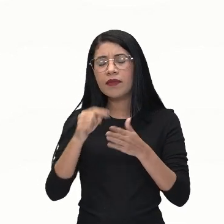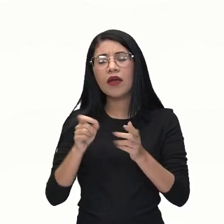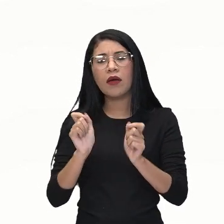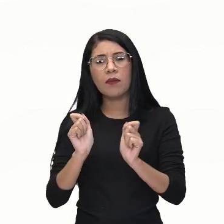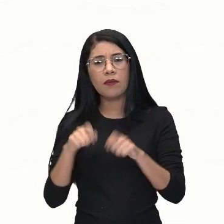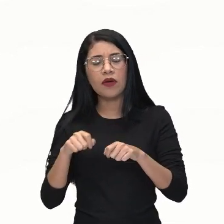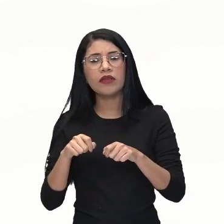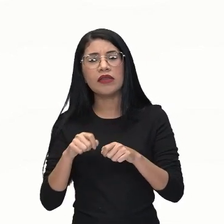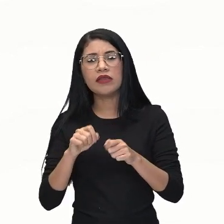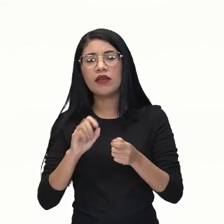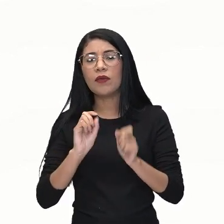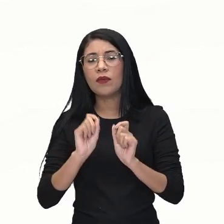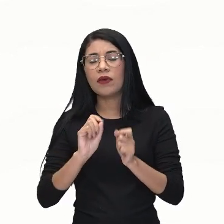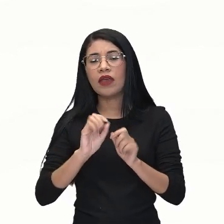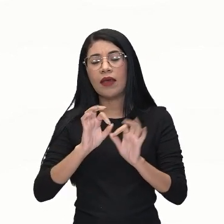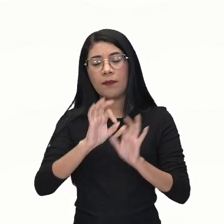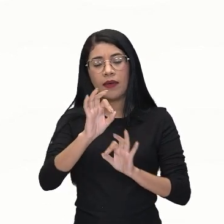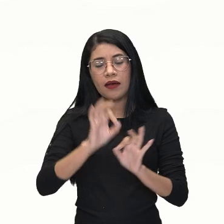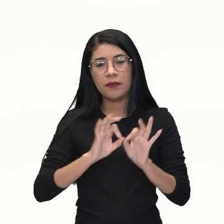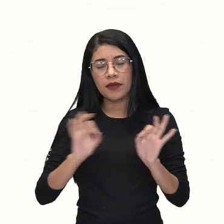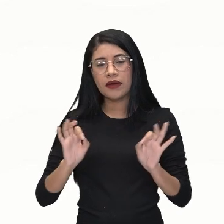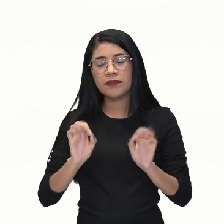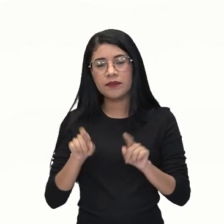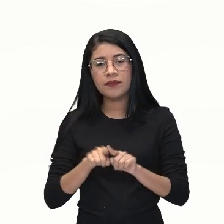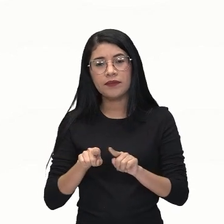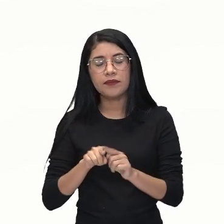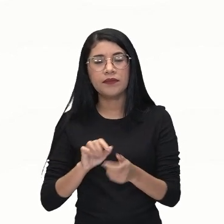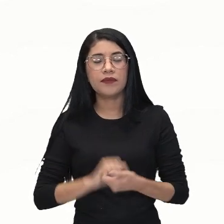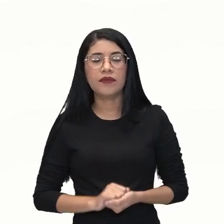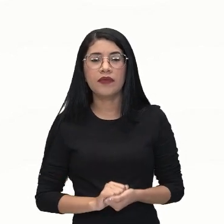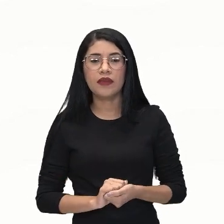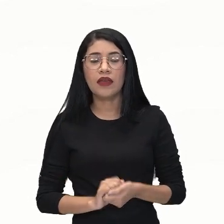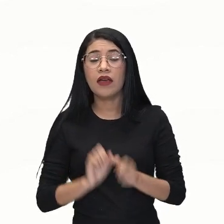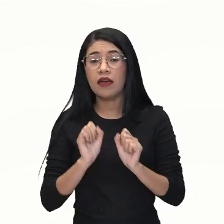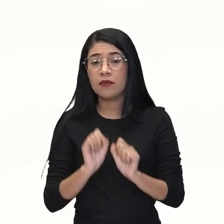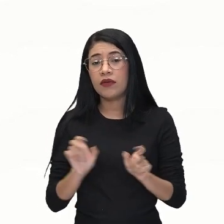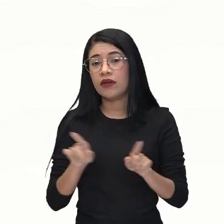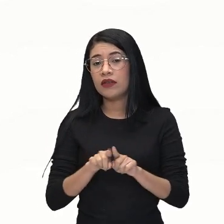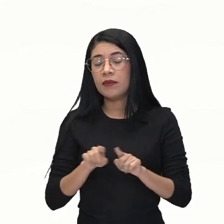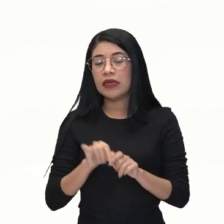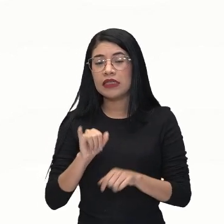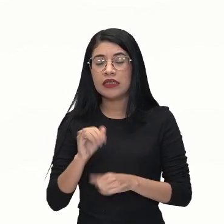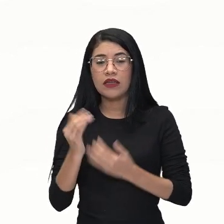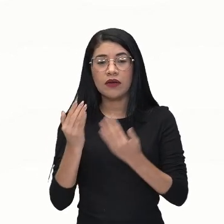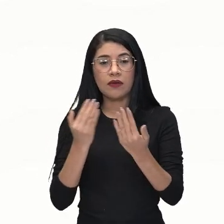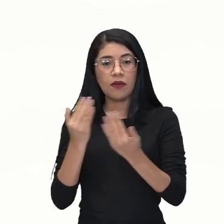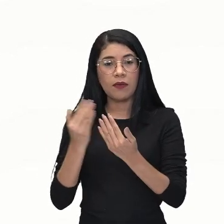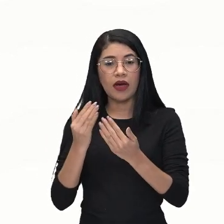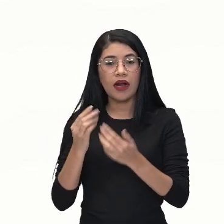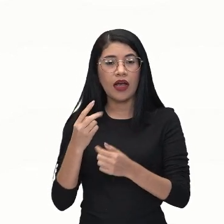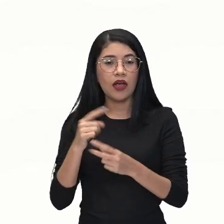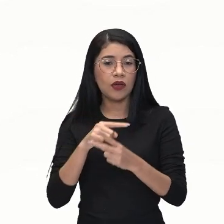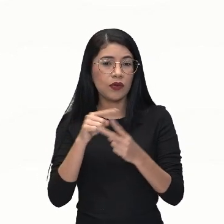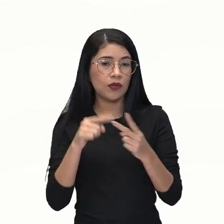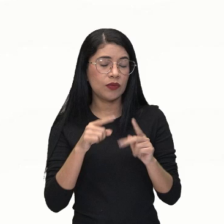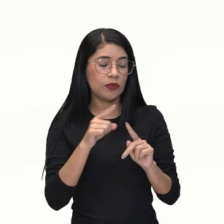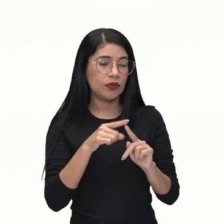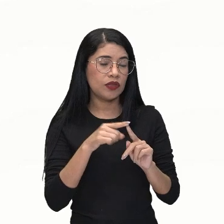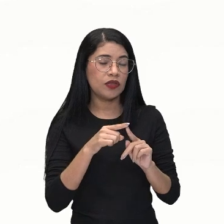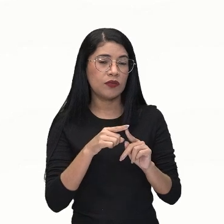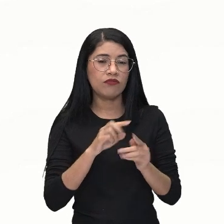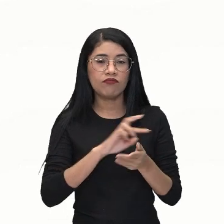como grandeza, tudo bem? E as grandezas a gente pode, quando a gente vai comparar ali duas grandezas, a gente